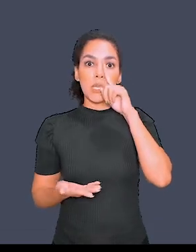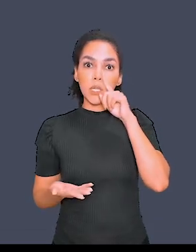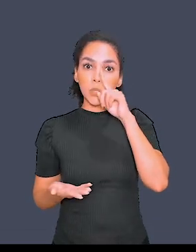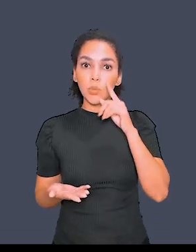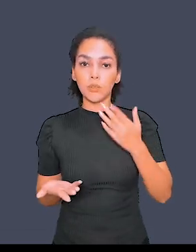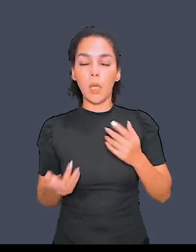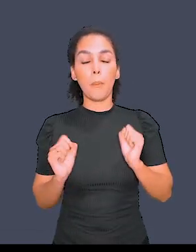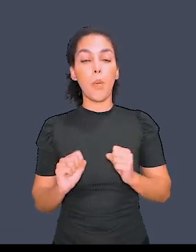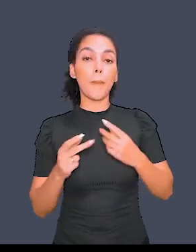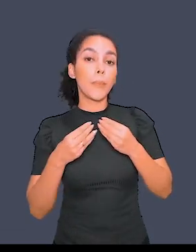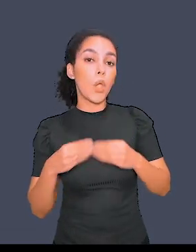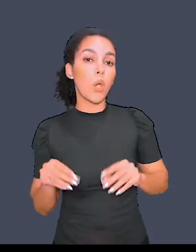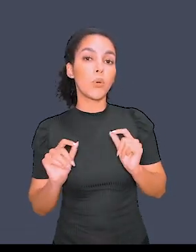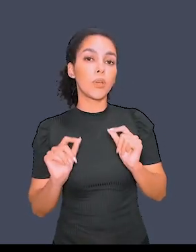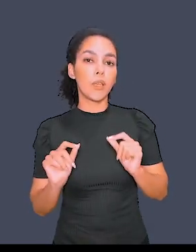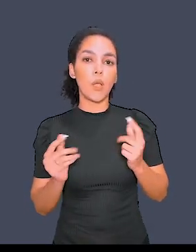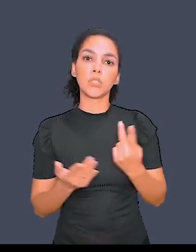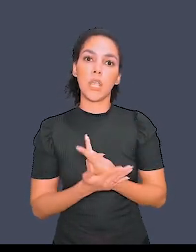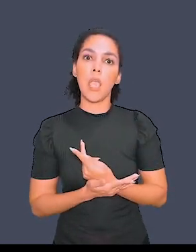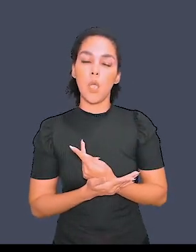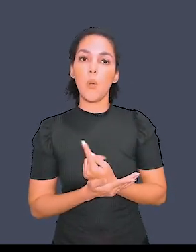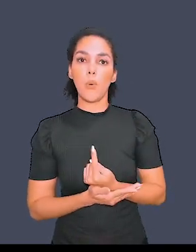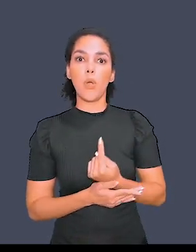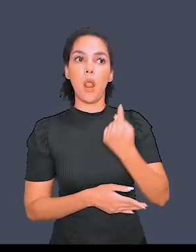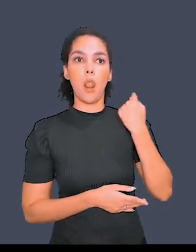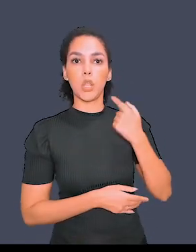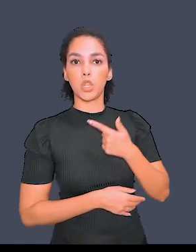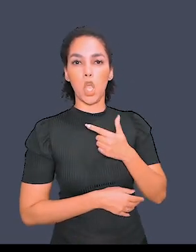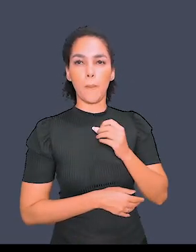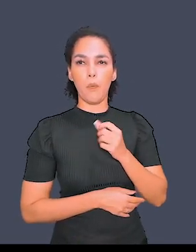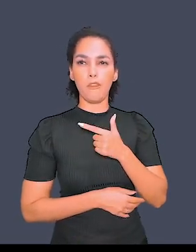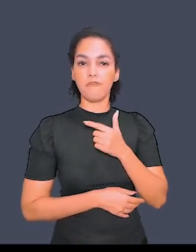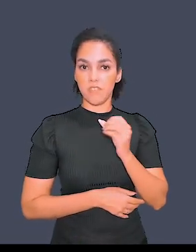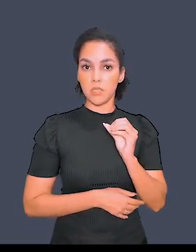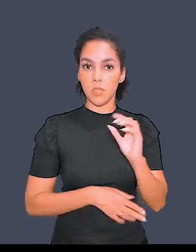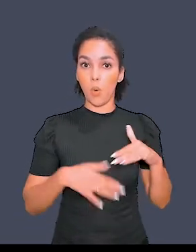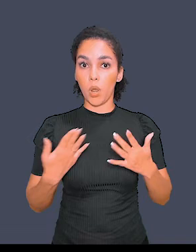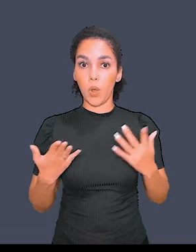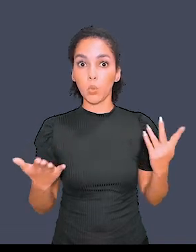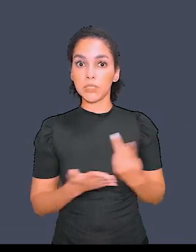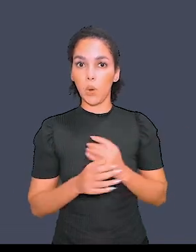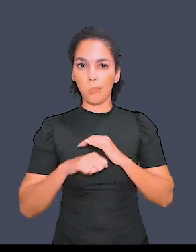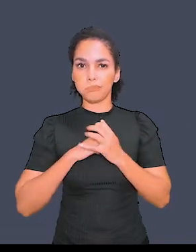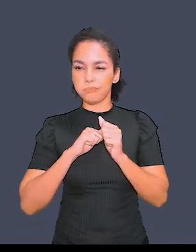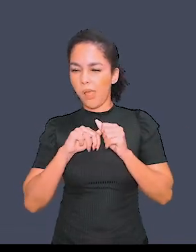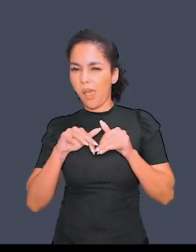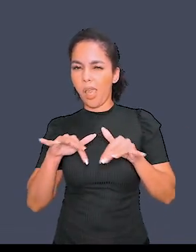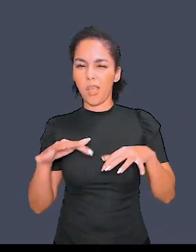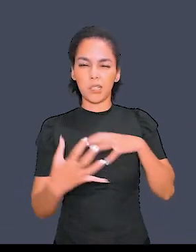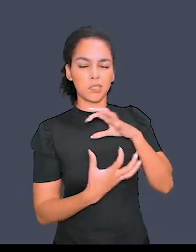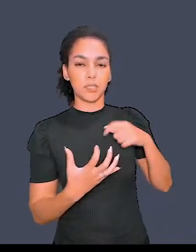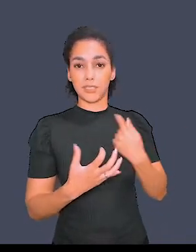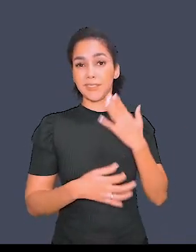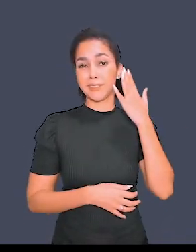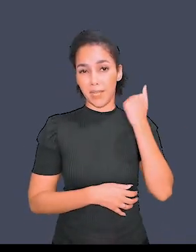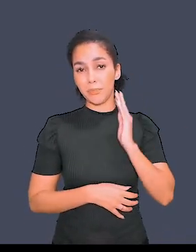risco. E também pode ser pior. Em alguns casos, como por exemplo foi que aconteceu lá em 2020, né, quando teve o ápice da crise, que a gente já sabe muito